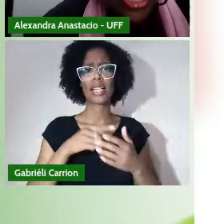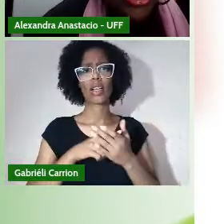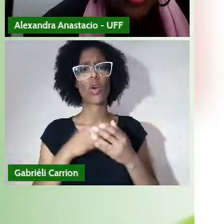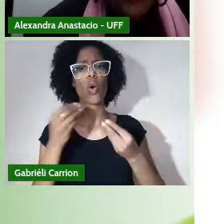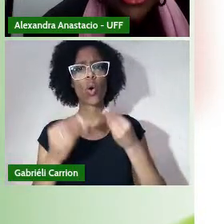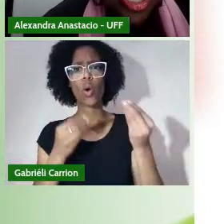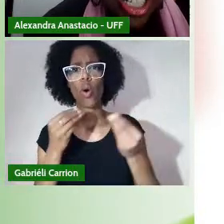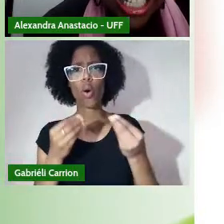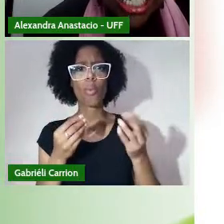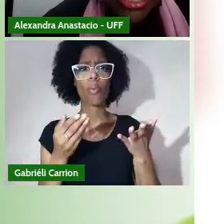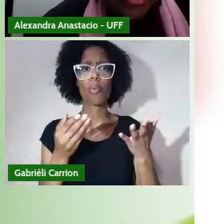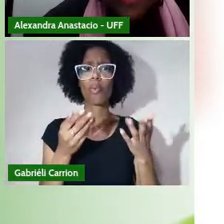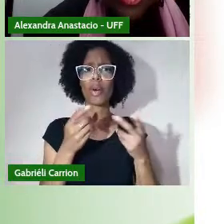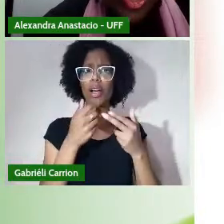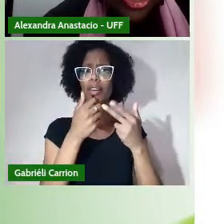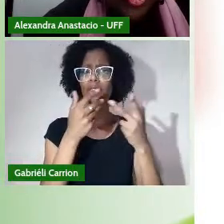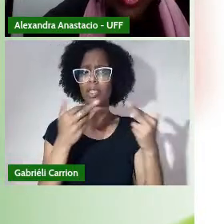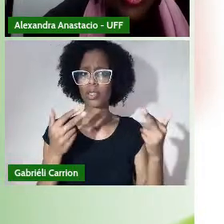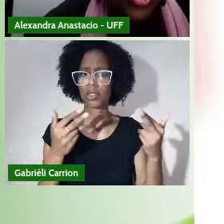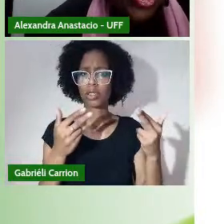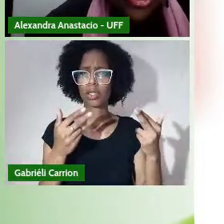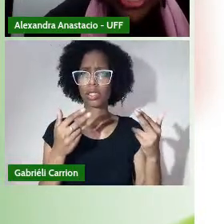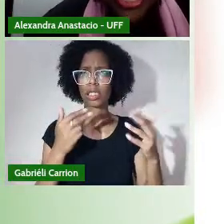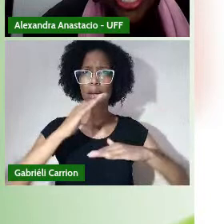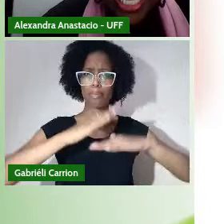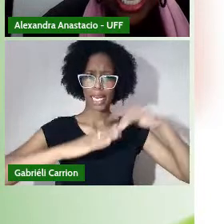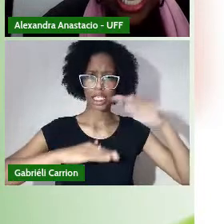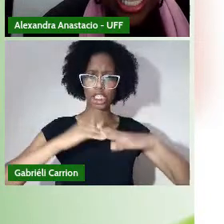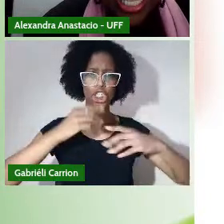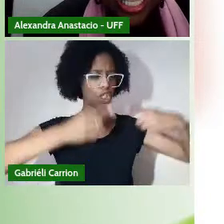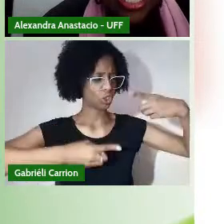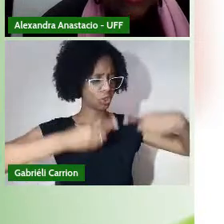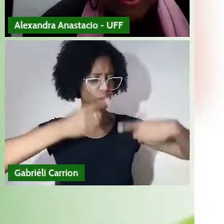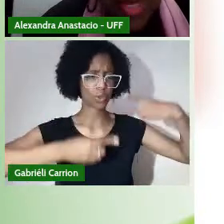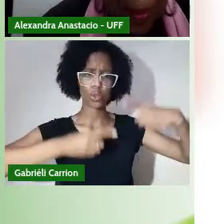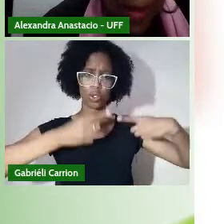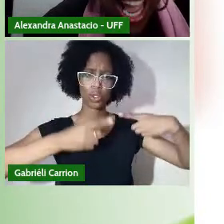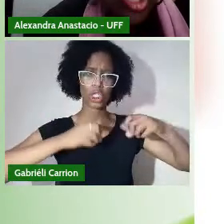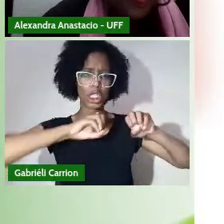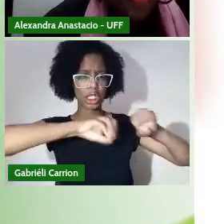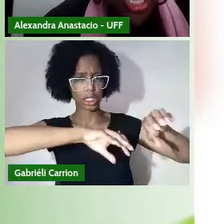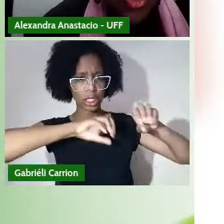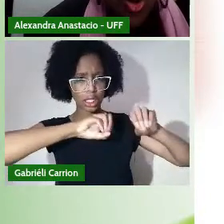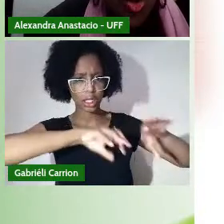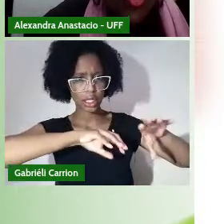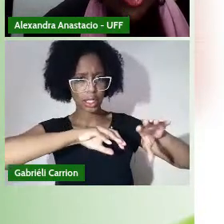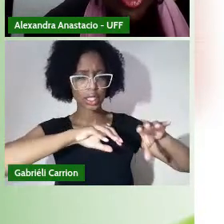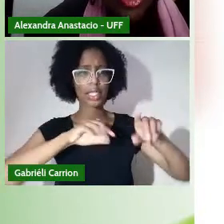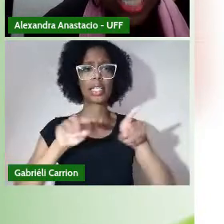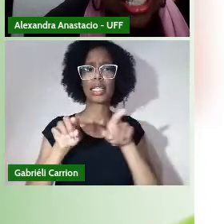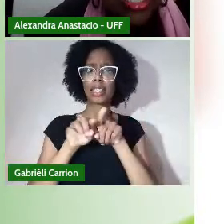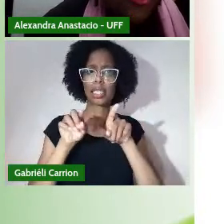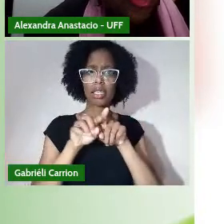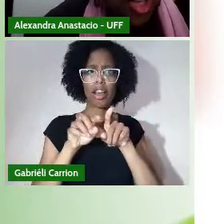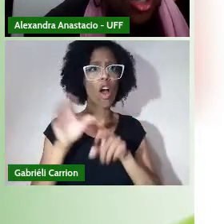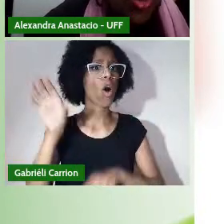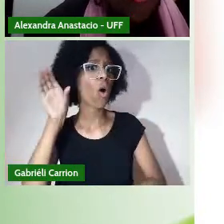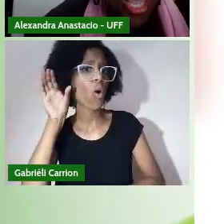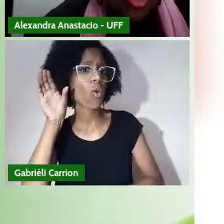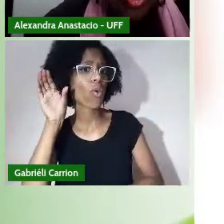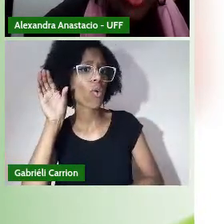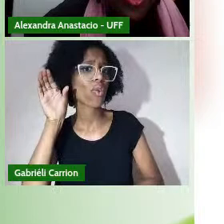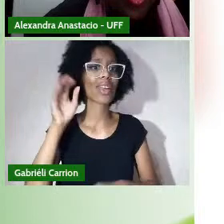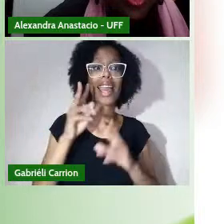passivo, então, quando a gente ensina, pratica, discute, em parte vê e ouve, a gente está